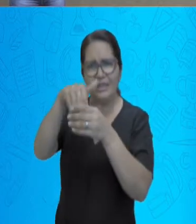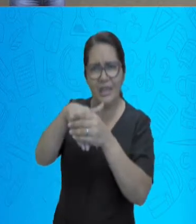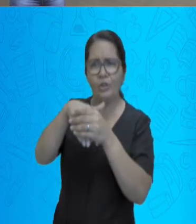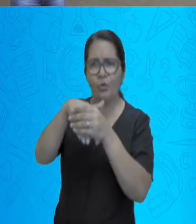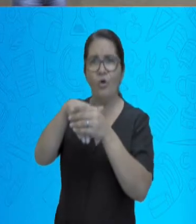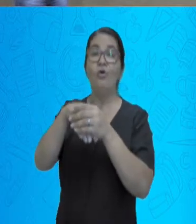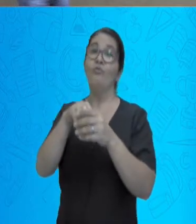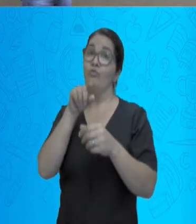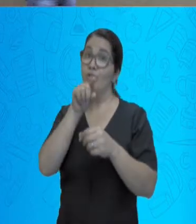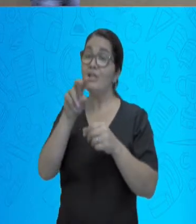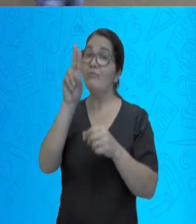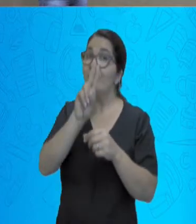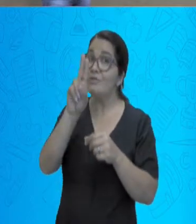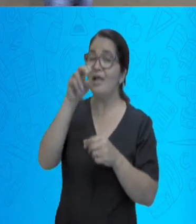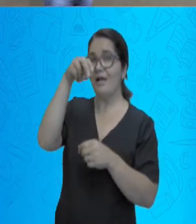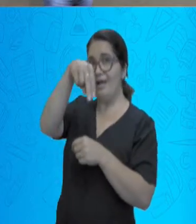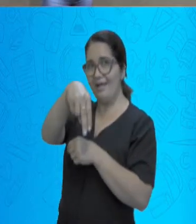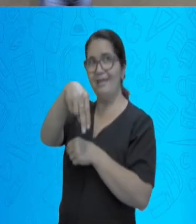letra N.